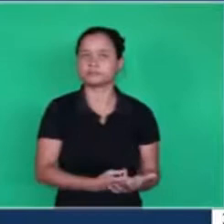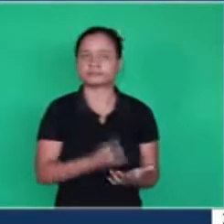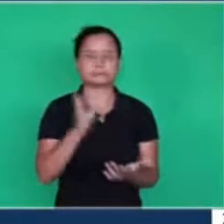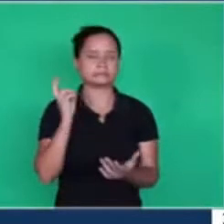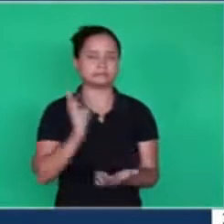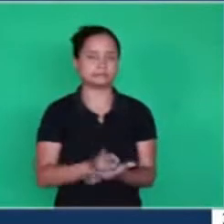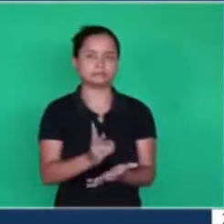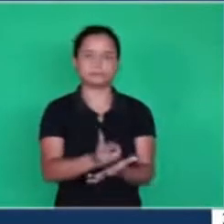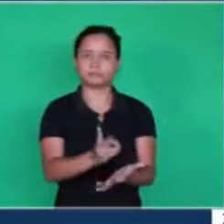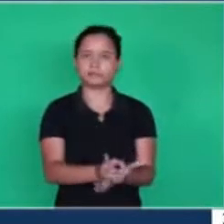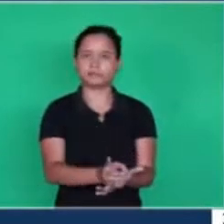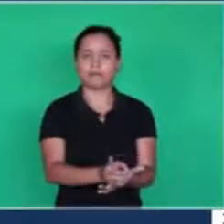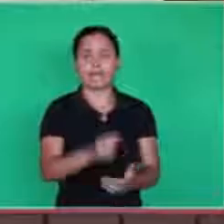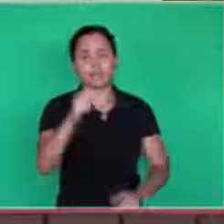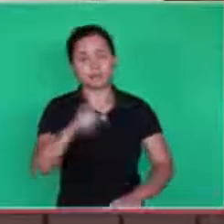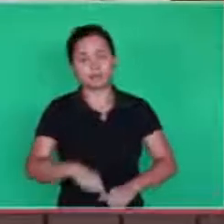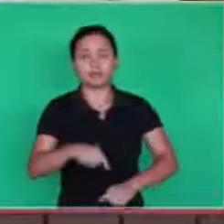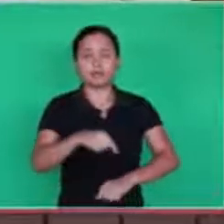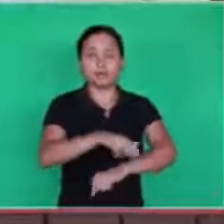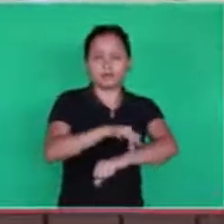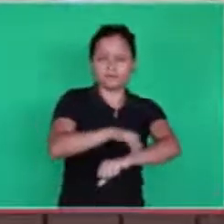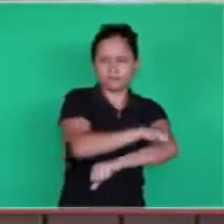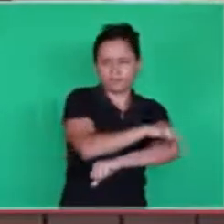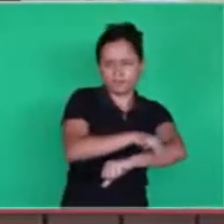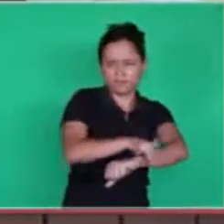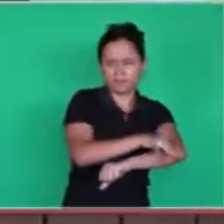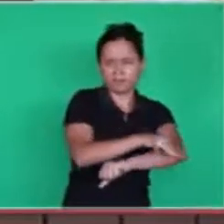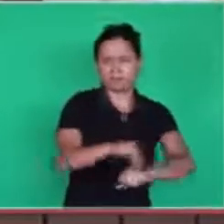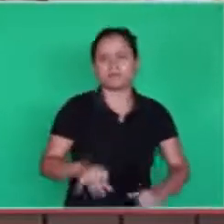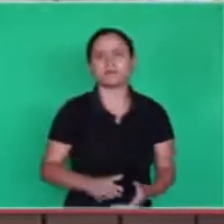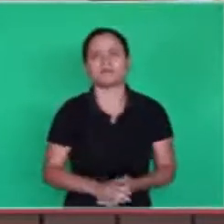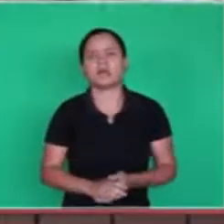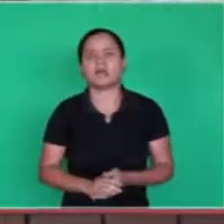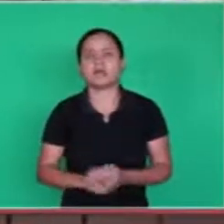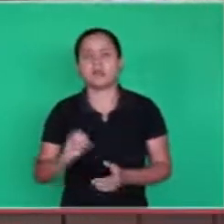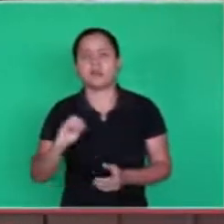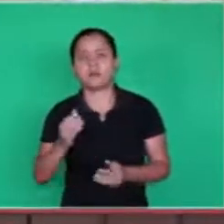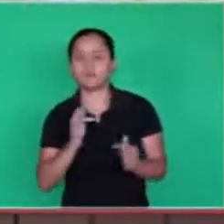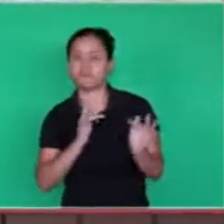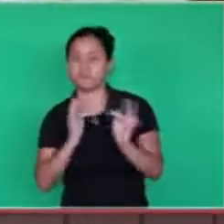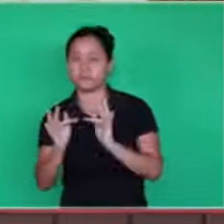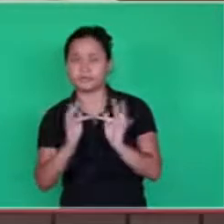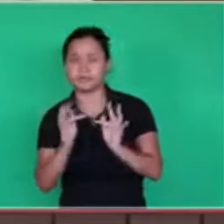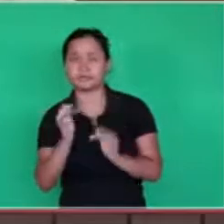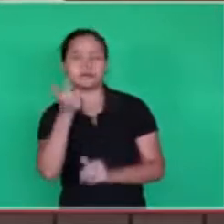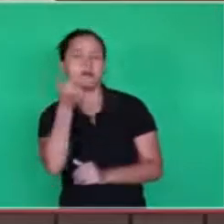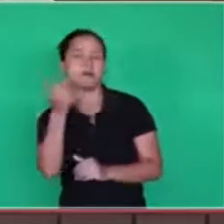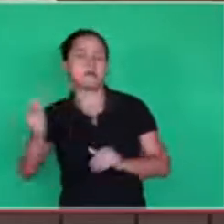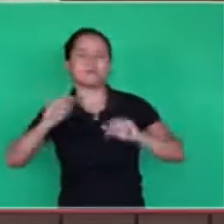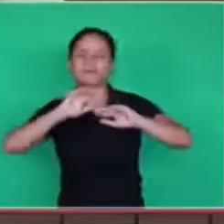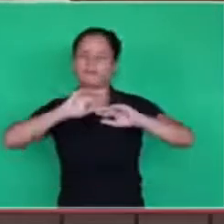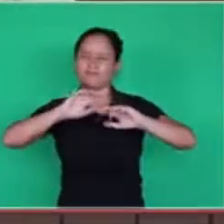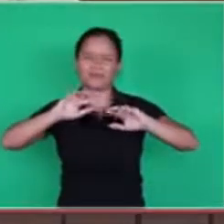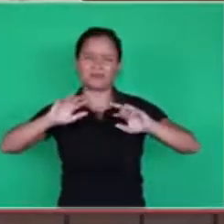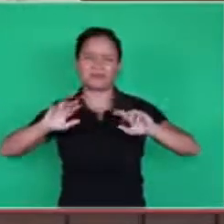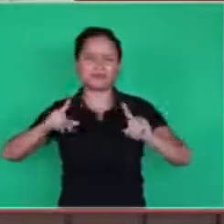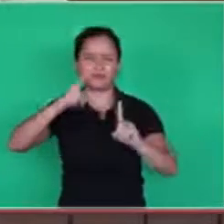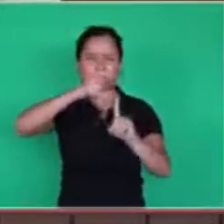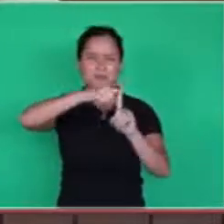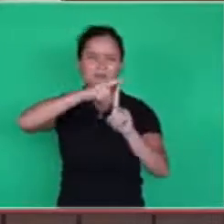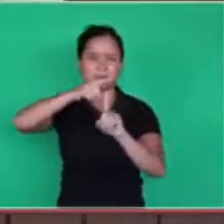clássica, moderna, e todos os outros tipos de física que hoje tem, quântica, todos, né,